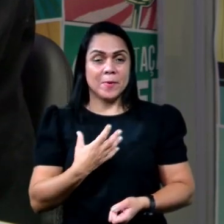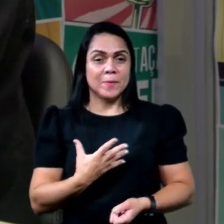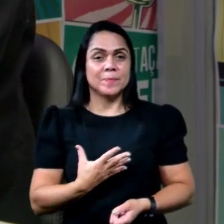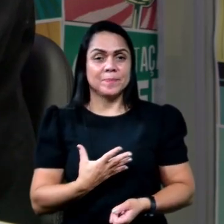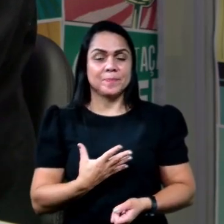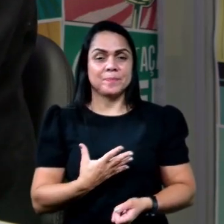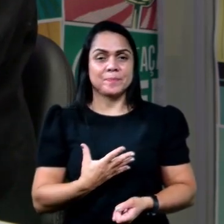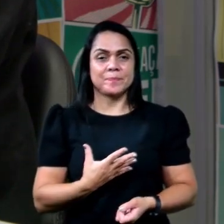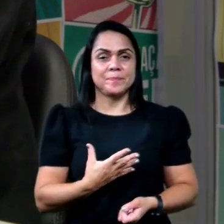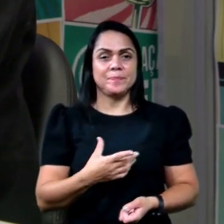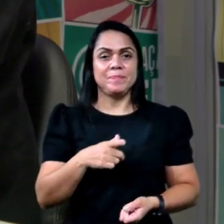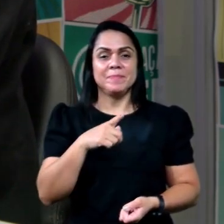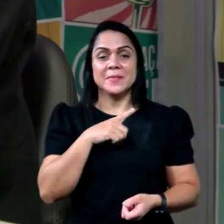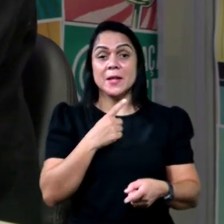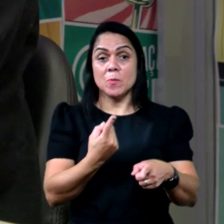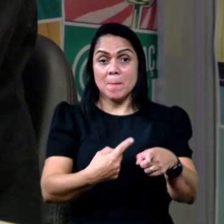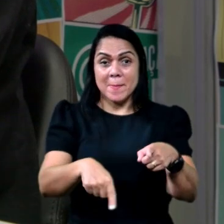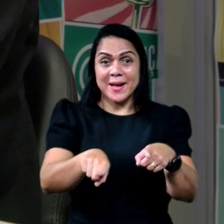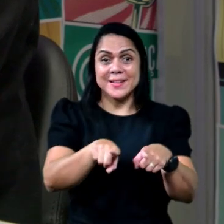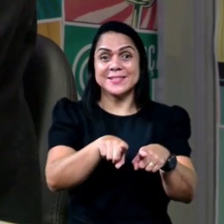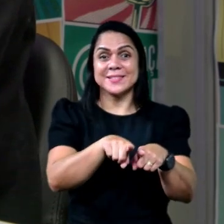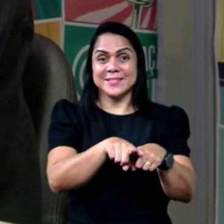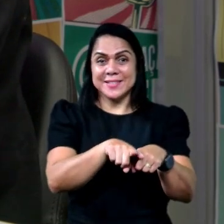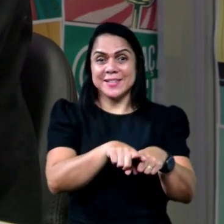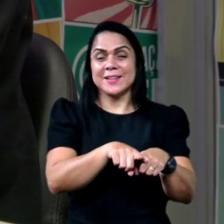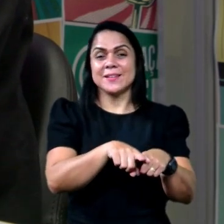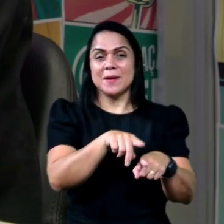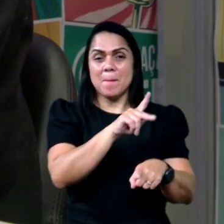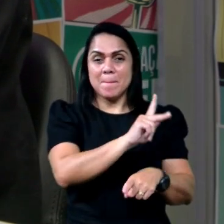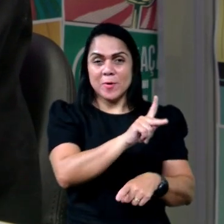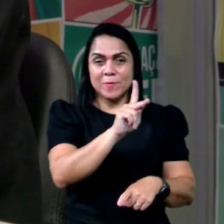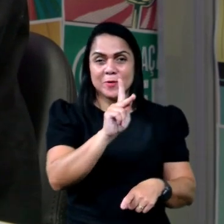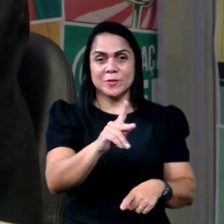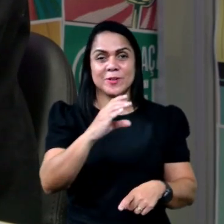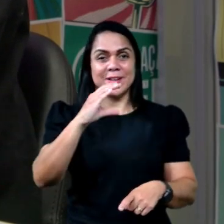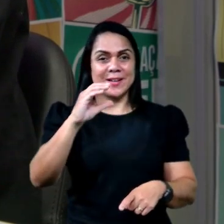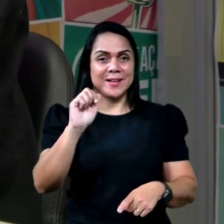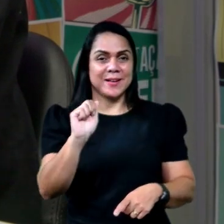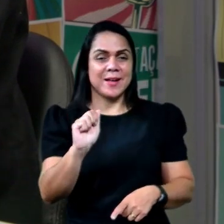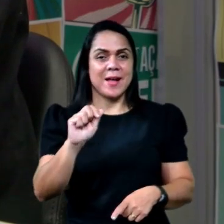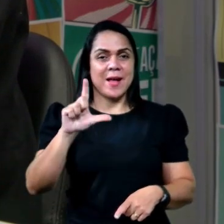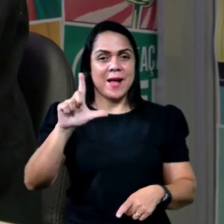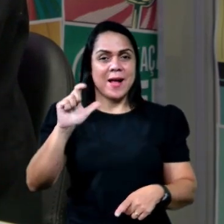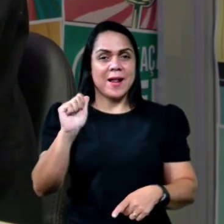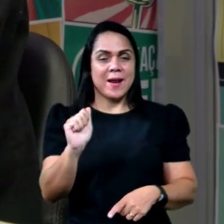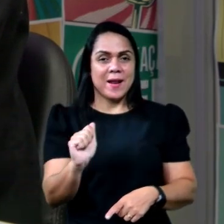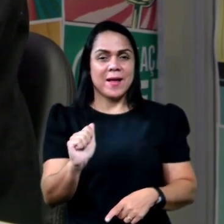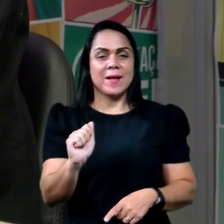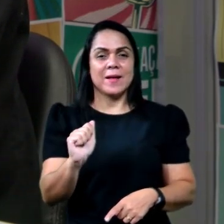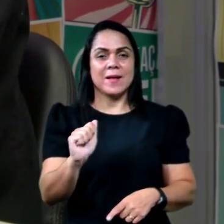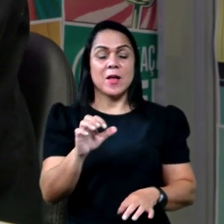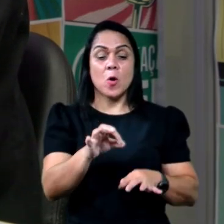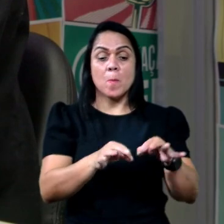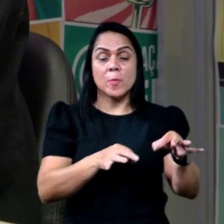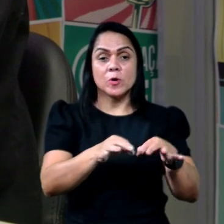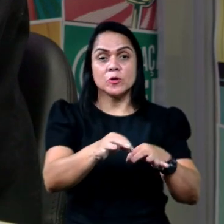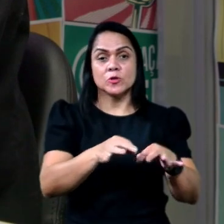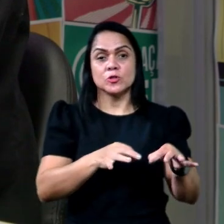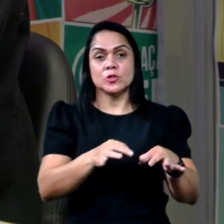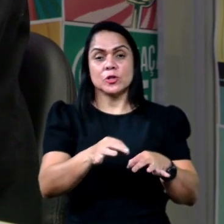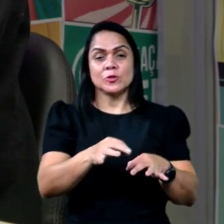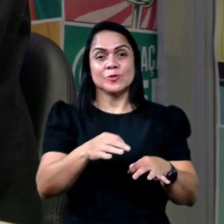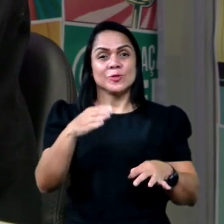eu tenho uma parceiras inspiradoras. A professora Carla Simone trabalhou comigo. Ele era um projeto nacional. Na verdade, ele era de um